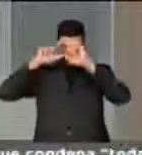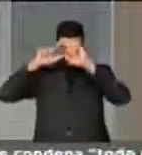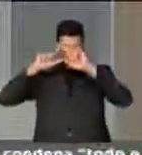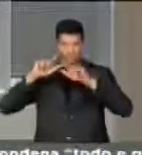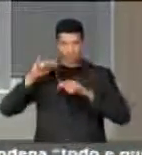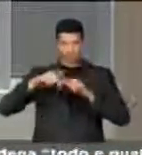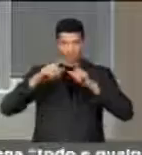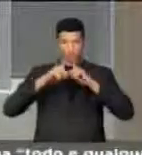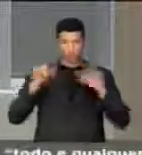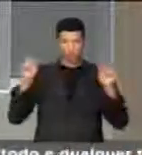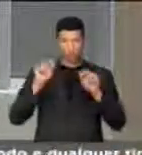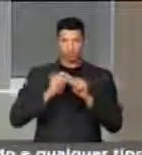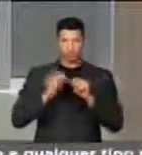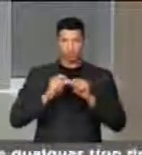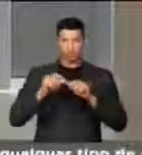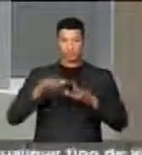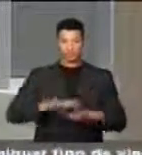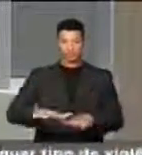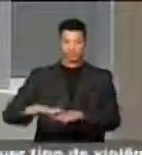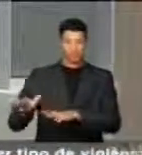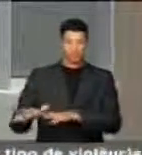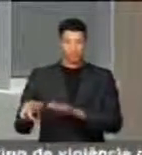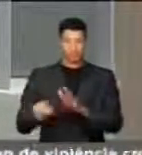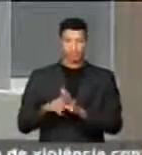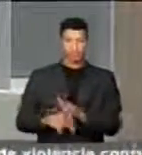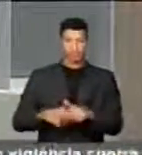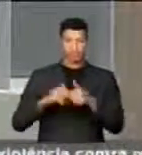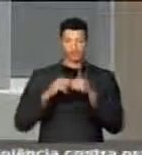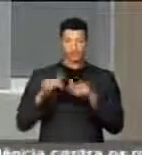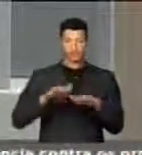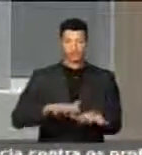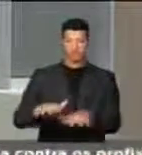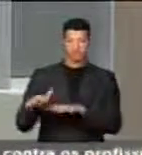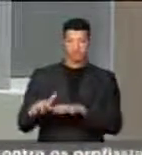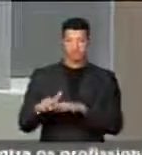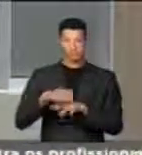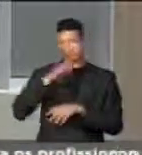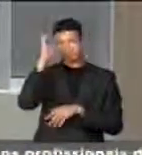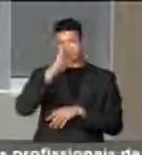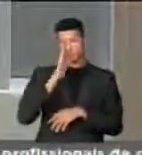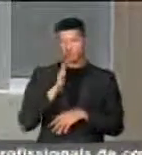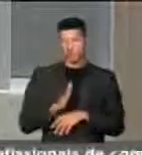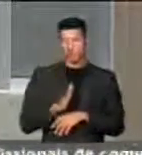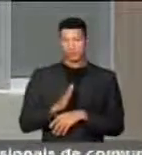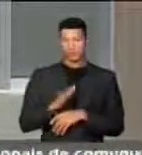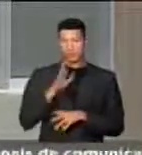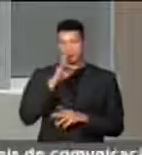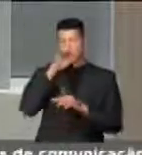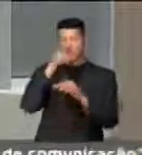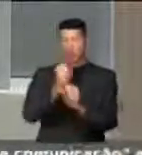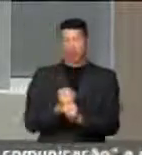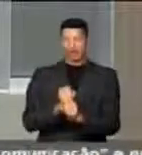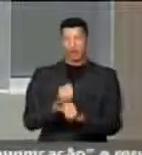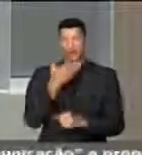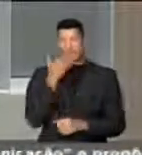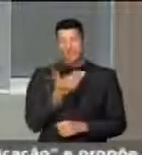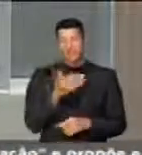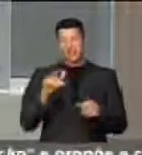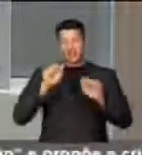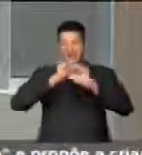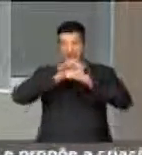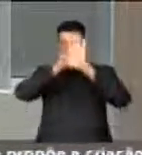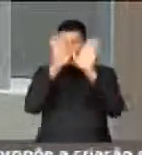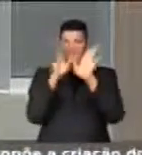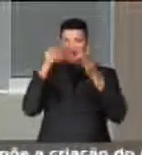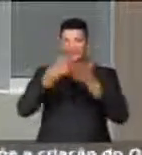aqui em Brasília, fazendo essa grande movimentação através do movimento Brasil, Avança Brasil, solicitando mais transparência,